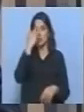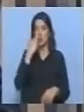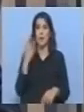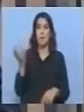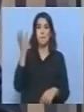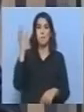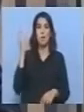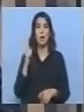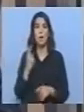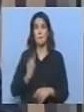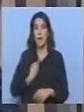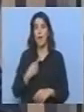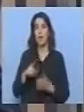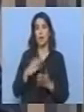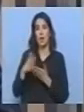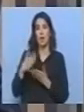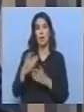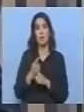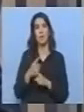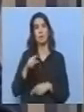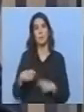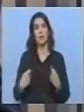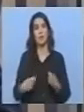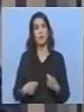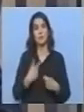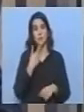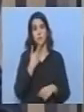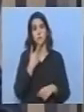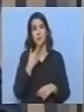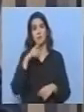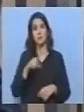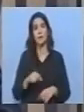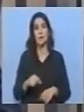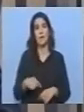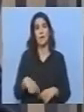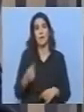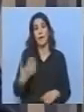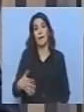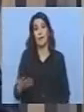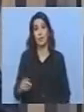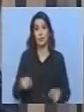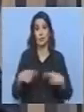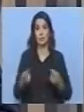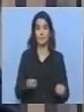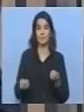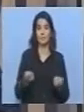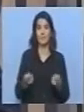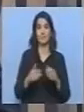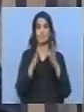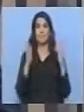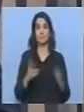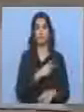e preservação do património também nos é onerosa e acaba por ter uma fatura elevada naquilo que é, depois, a gestão de toda a